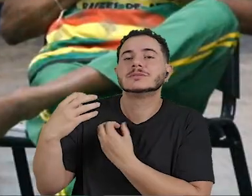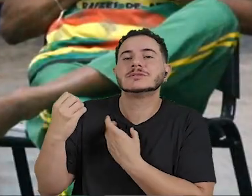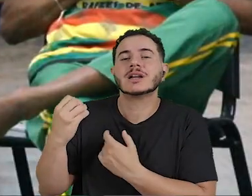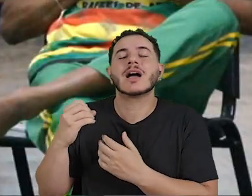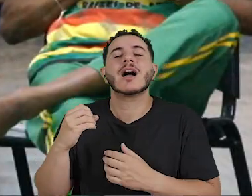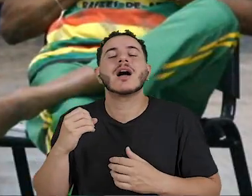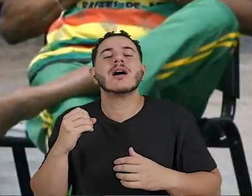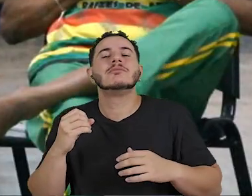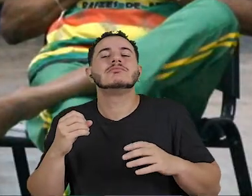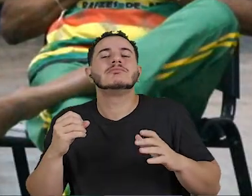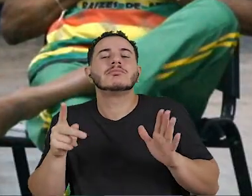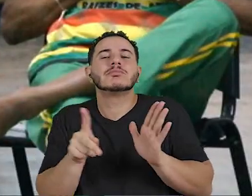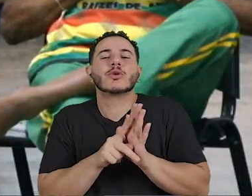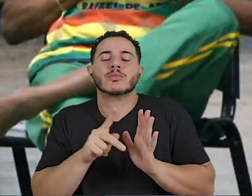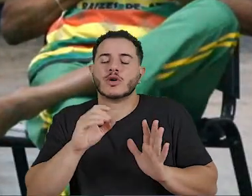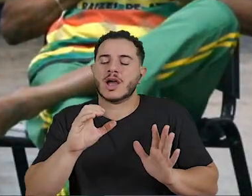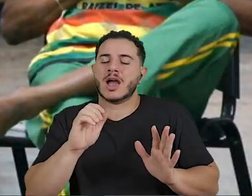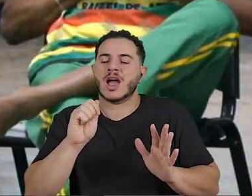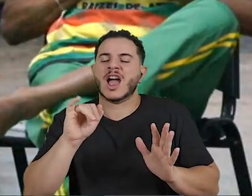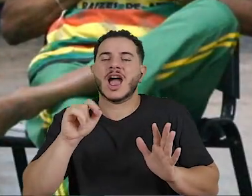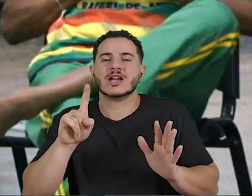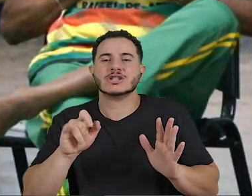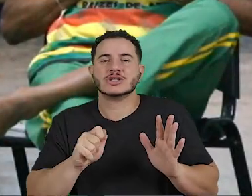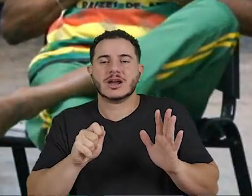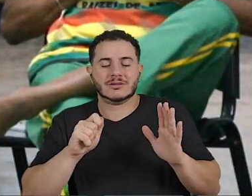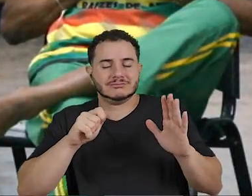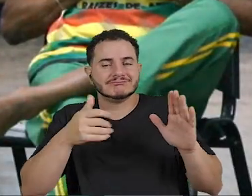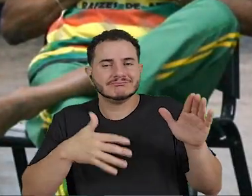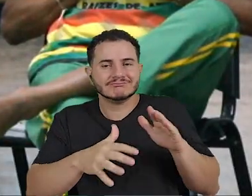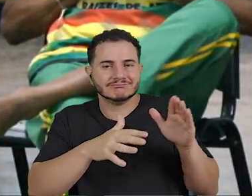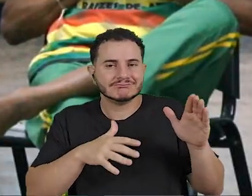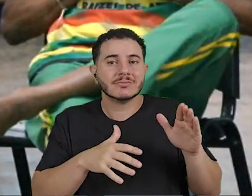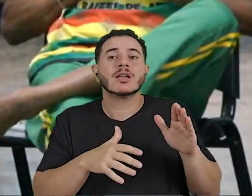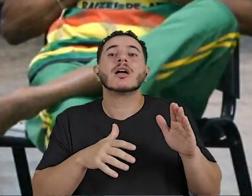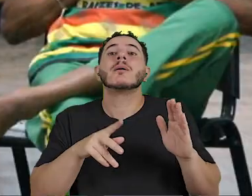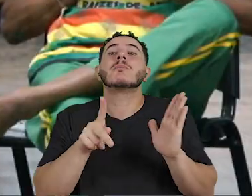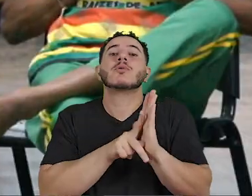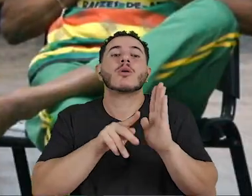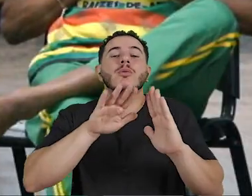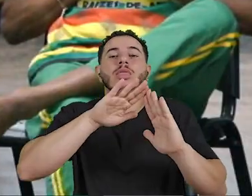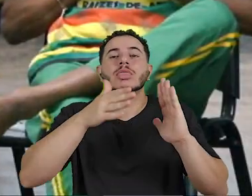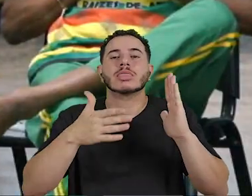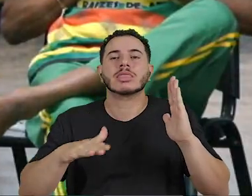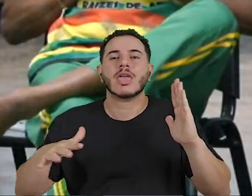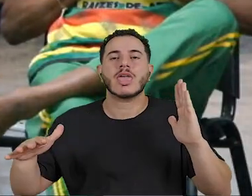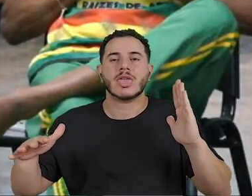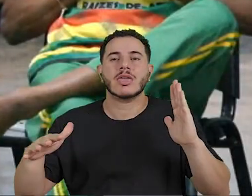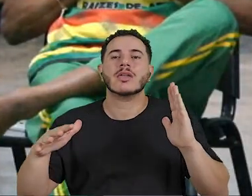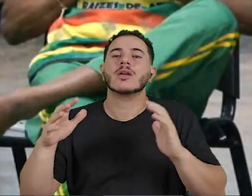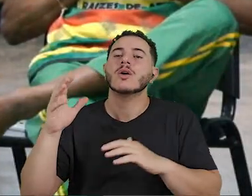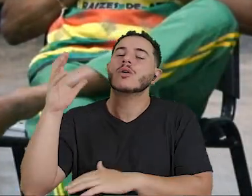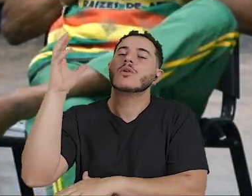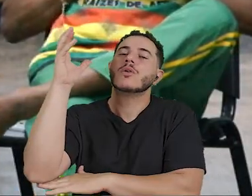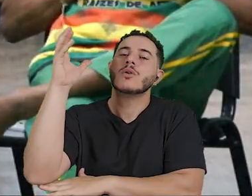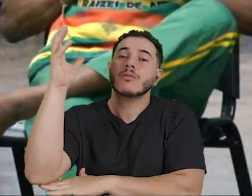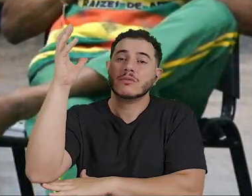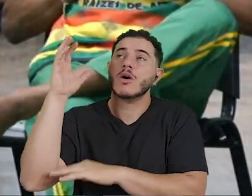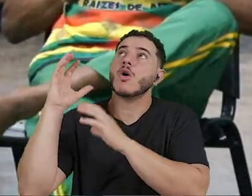caixa. Lá no terreiro da casa da minha avó, né, a mãe dele, embaixo de um coqueiro